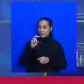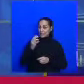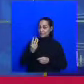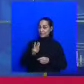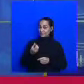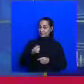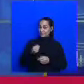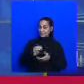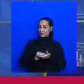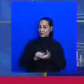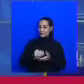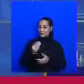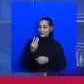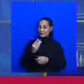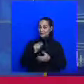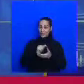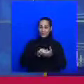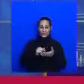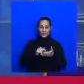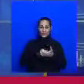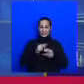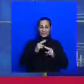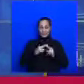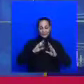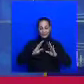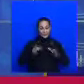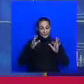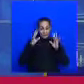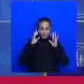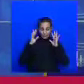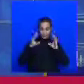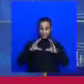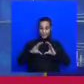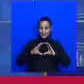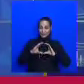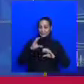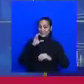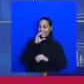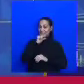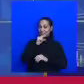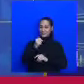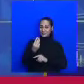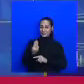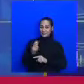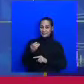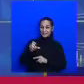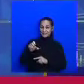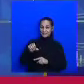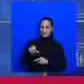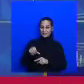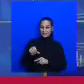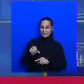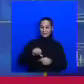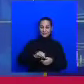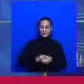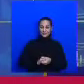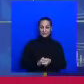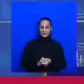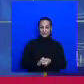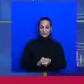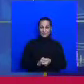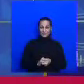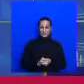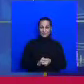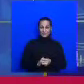sorteados 3 números, faltam 3. Loterias Caixa. Já pensou? Bola laranja 39. Laranja número